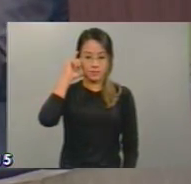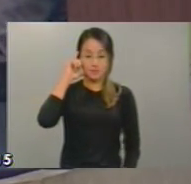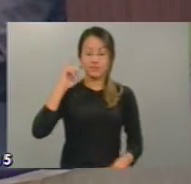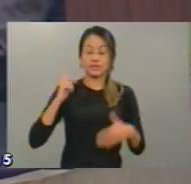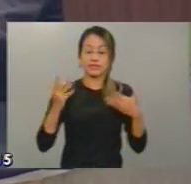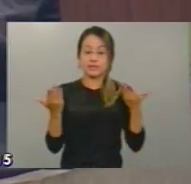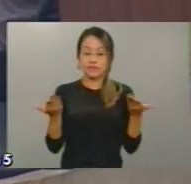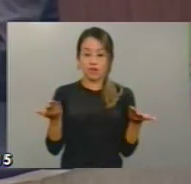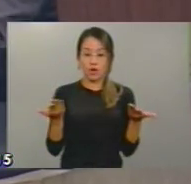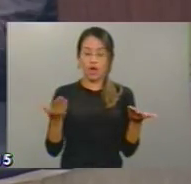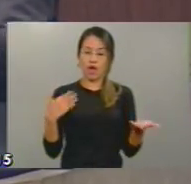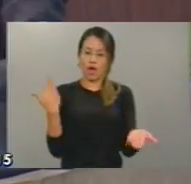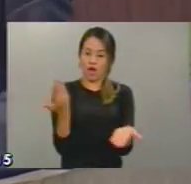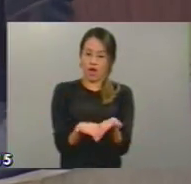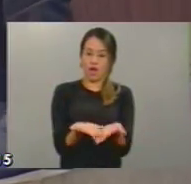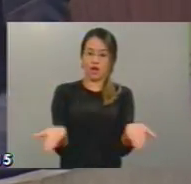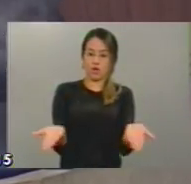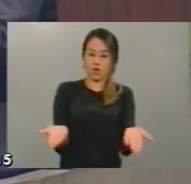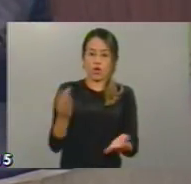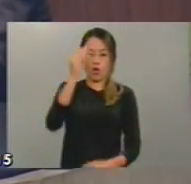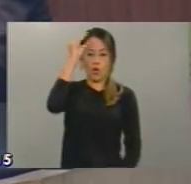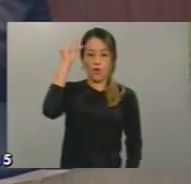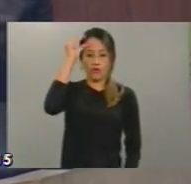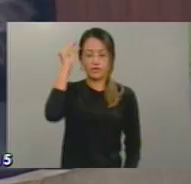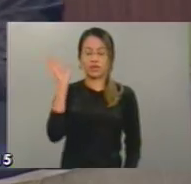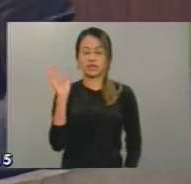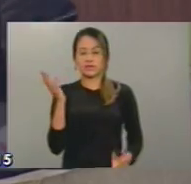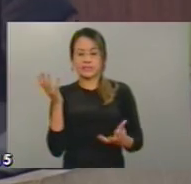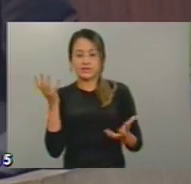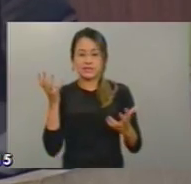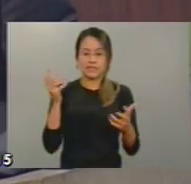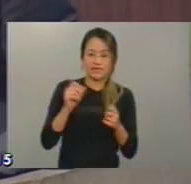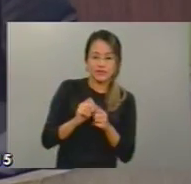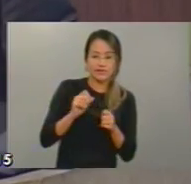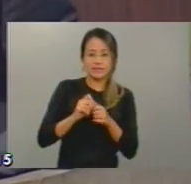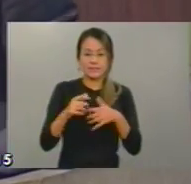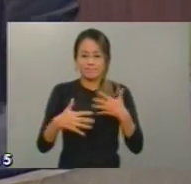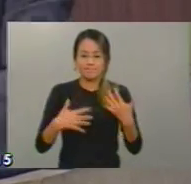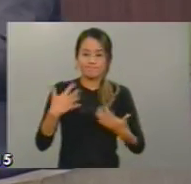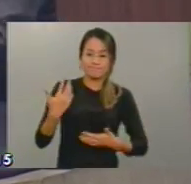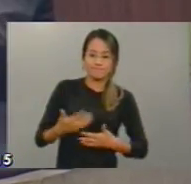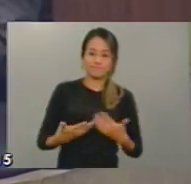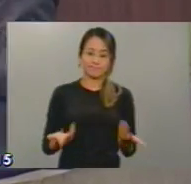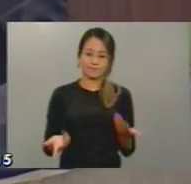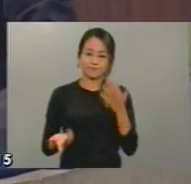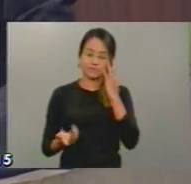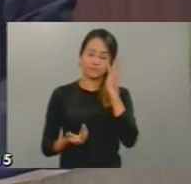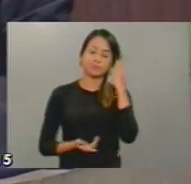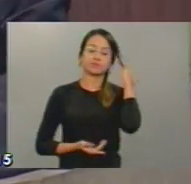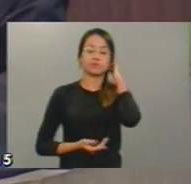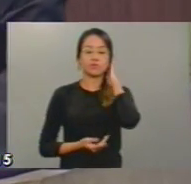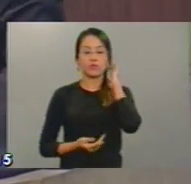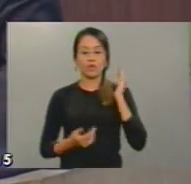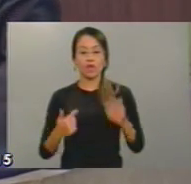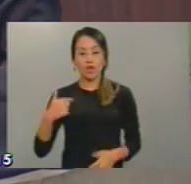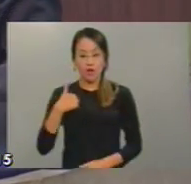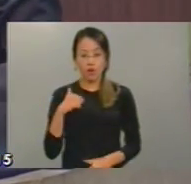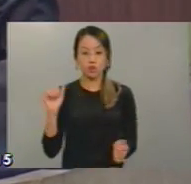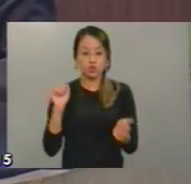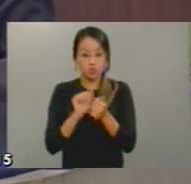ver aquilo que estava à frente de seus olhos. Eu estive